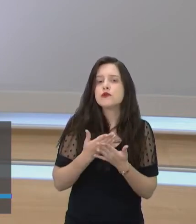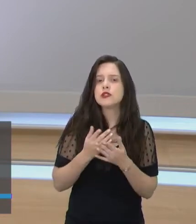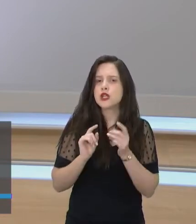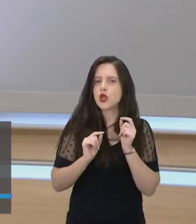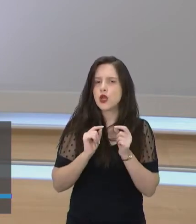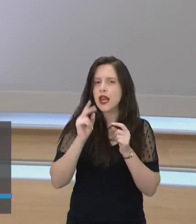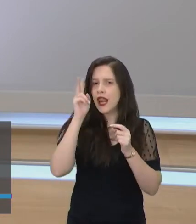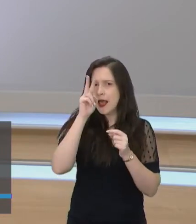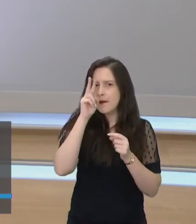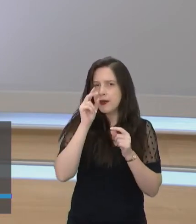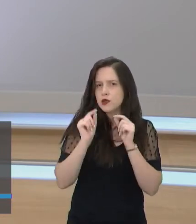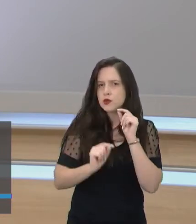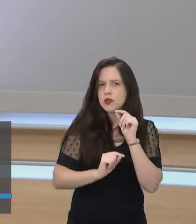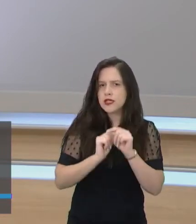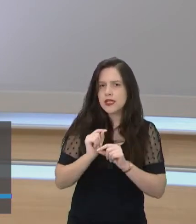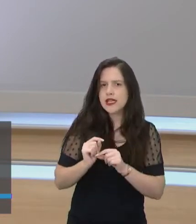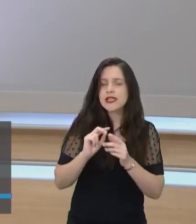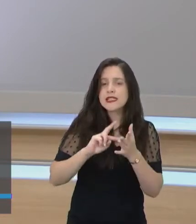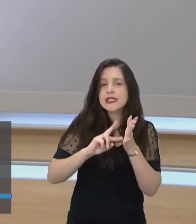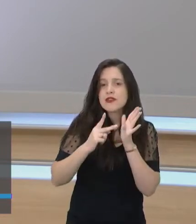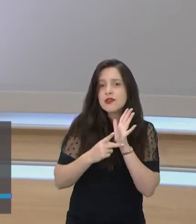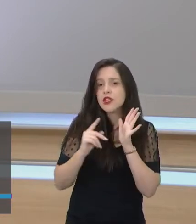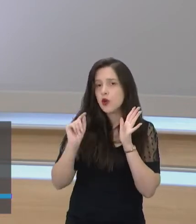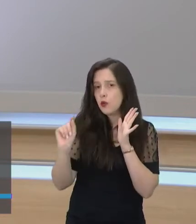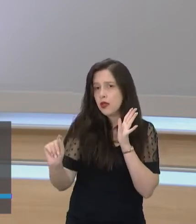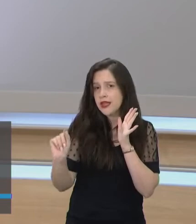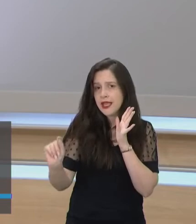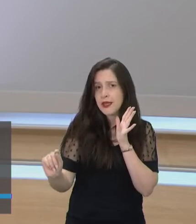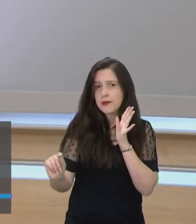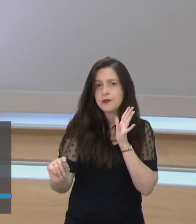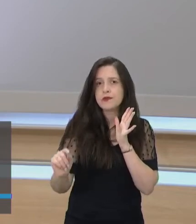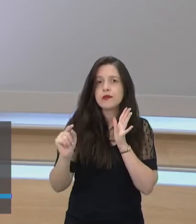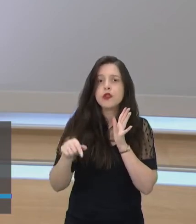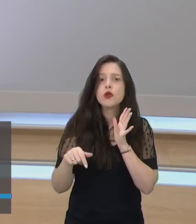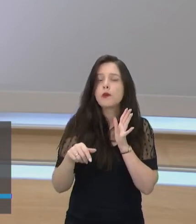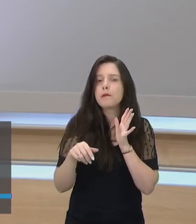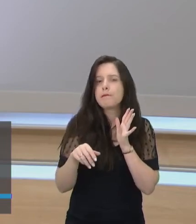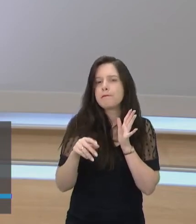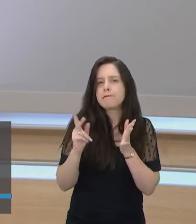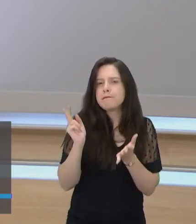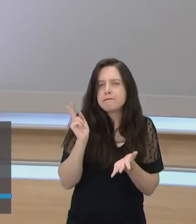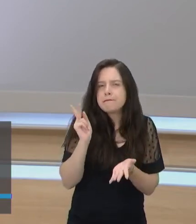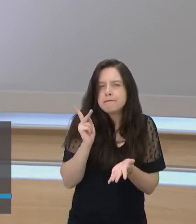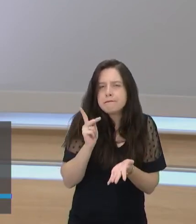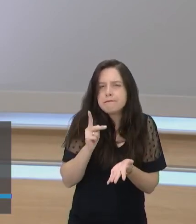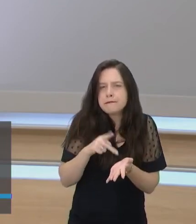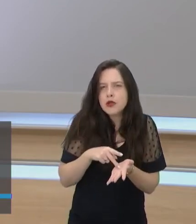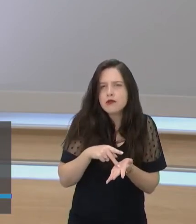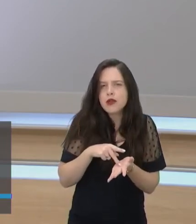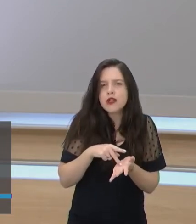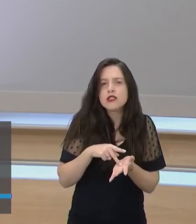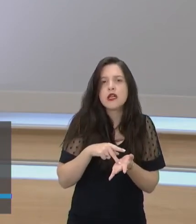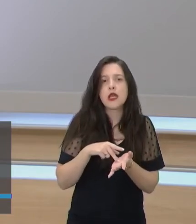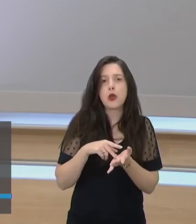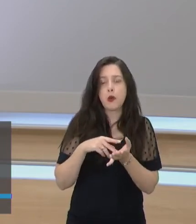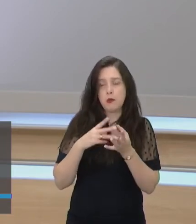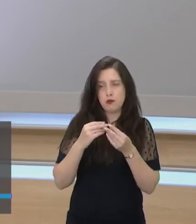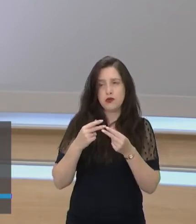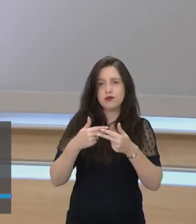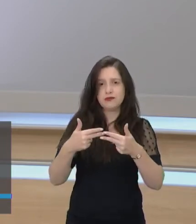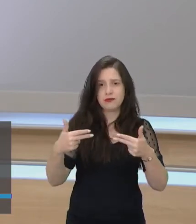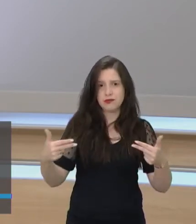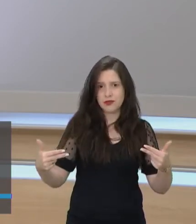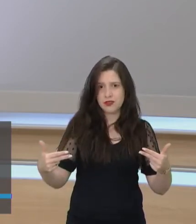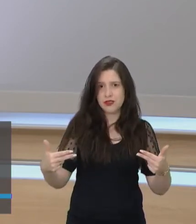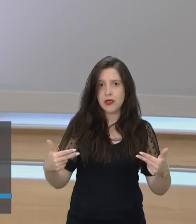assim, isso é uma média, isso significa que, muito provavelmente, existem pessoas que estão gastando muito mais do que isso e outras que até